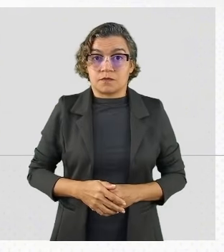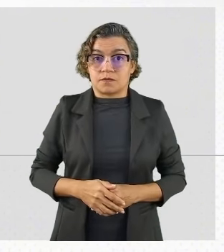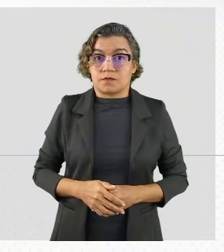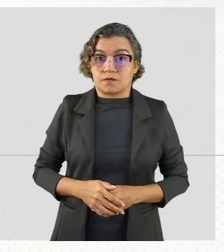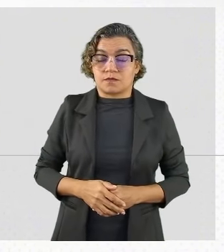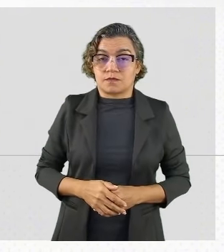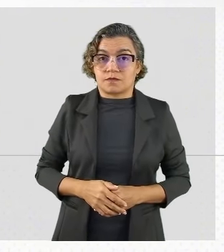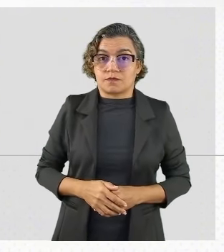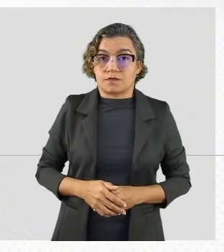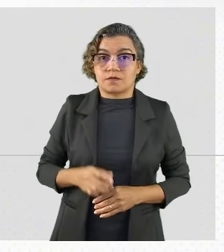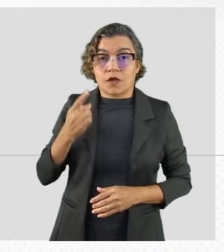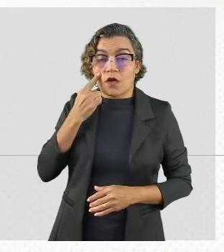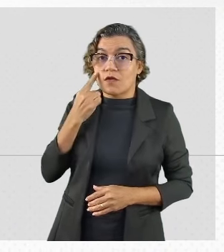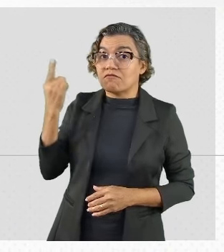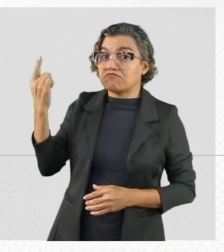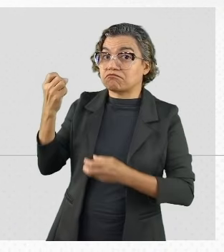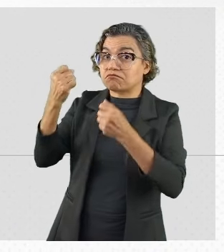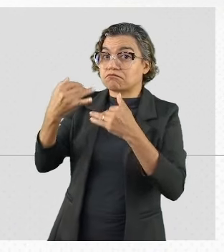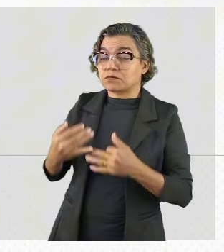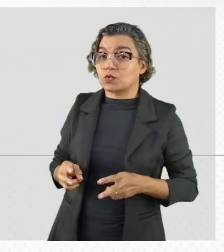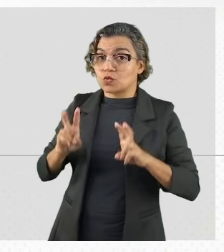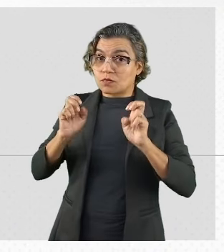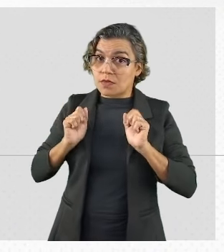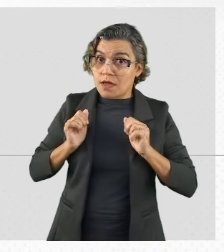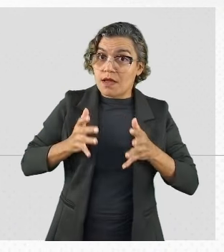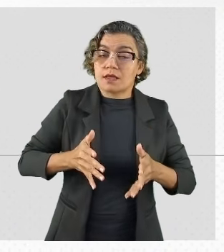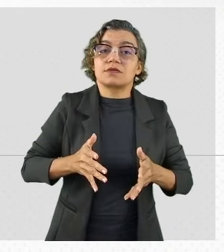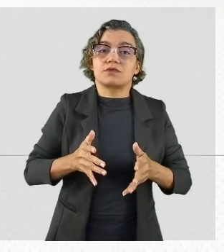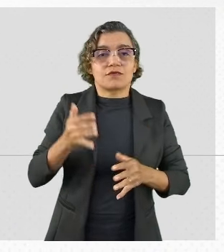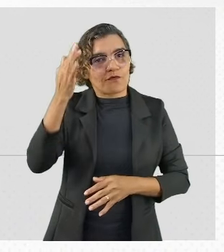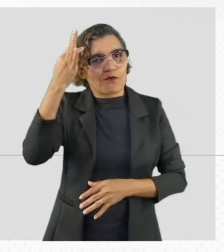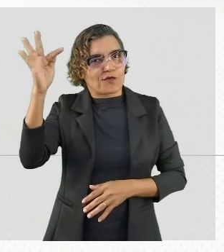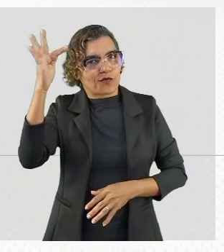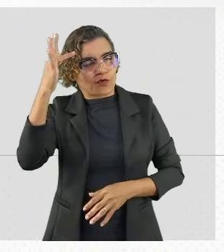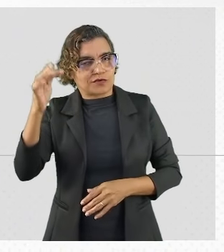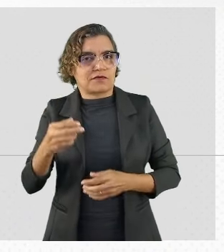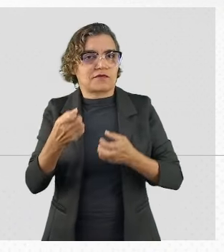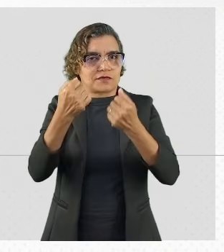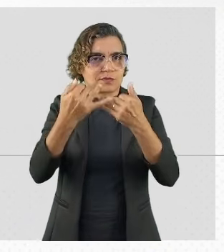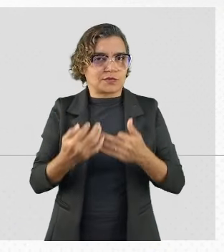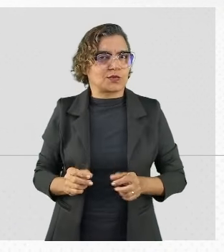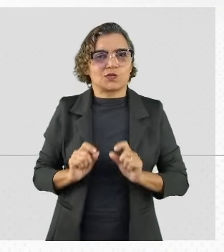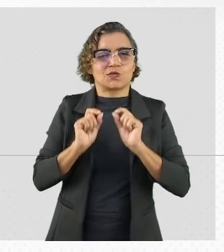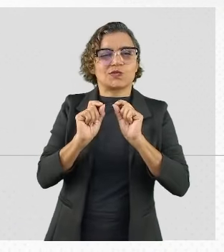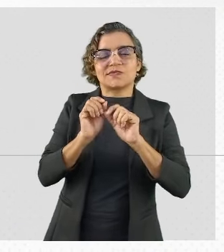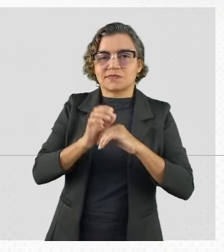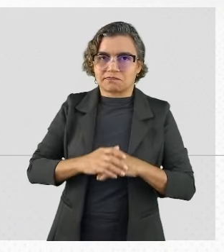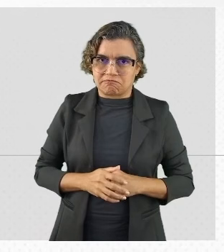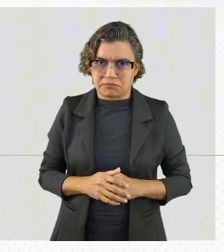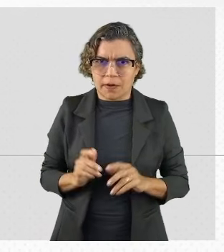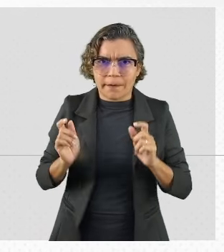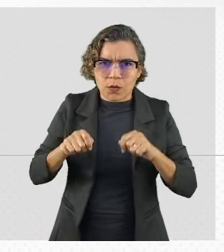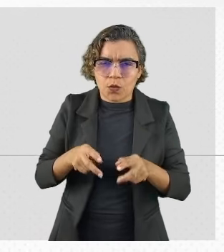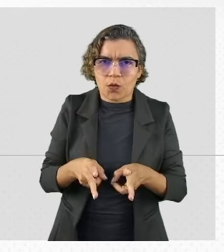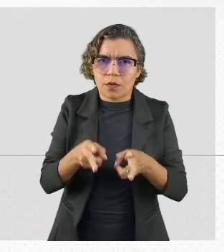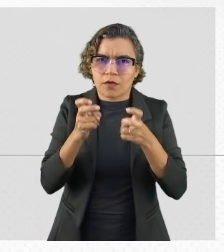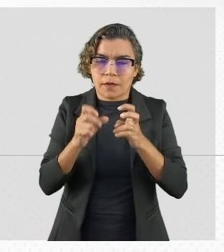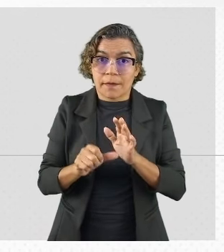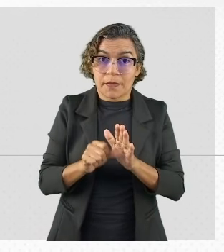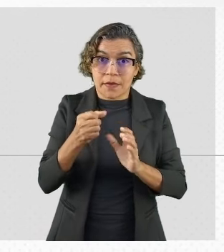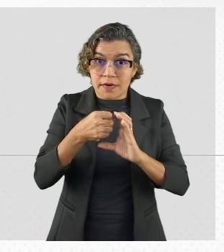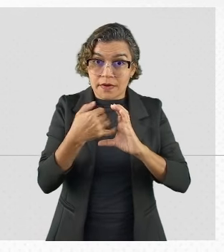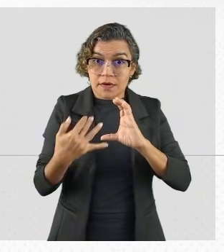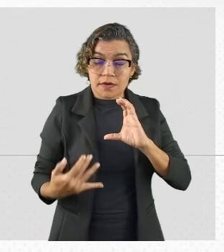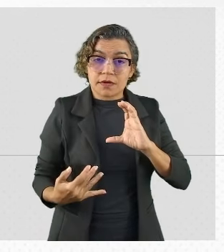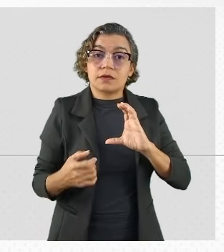ela fala um pouco sobre a atitude filosófica, né? E ela diz o seguinte: podemos observar que a primeira